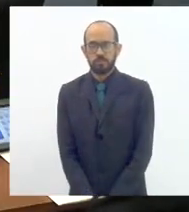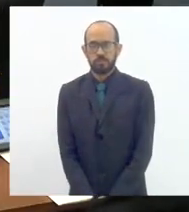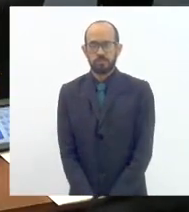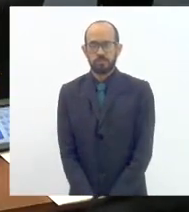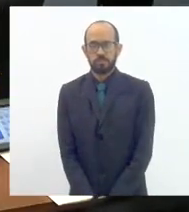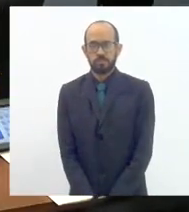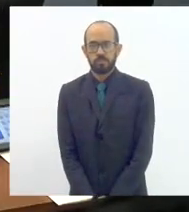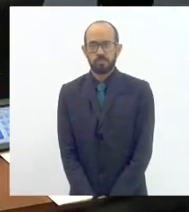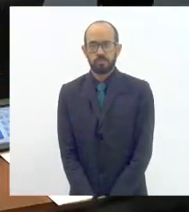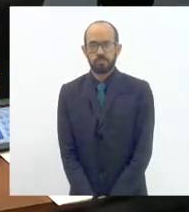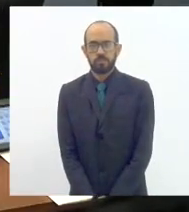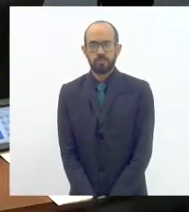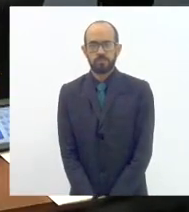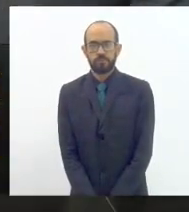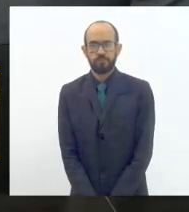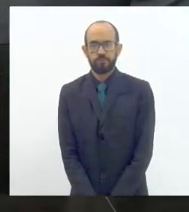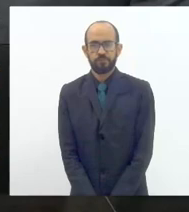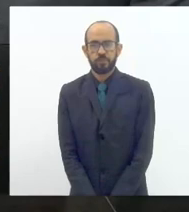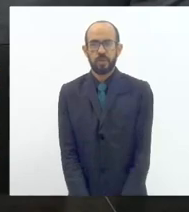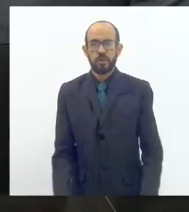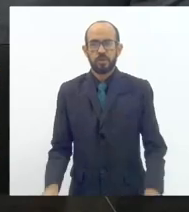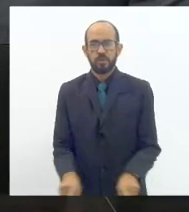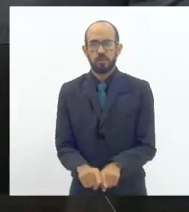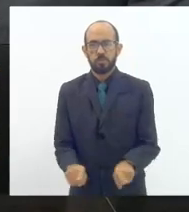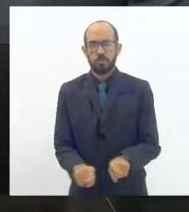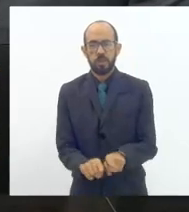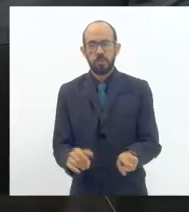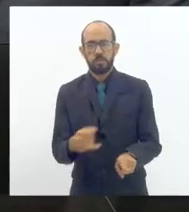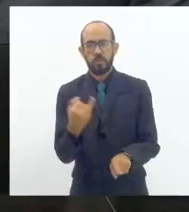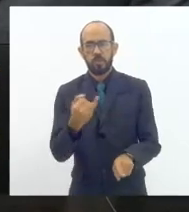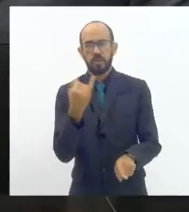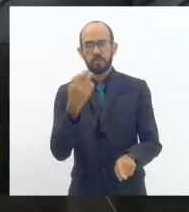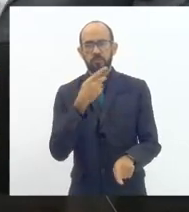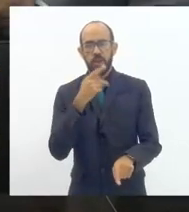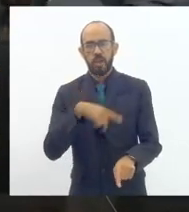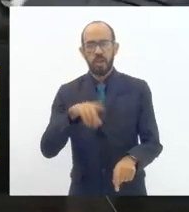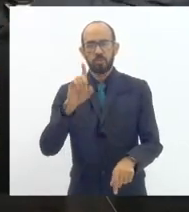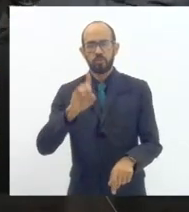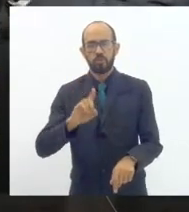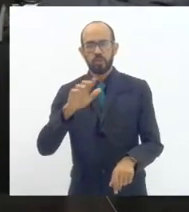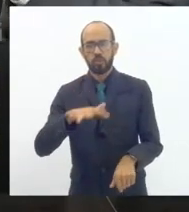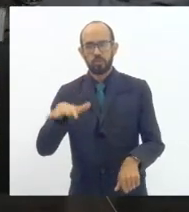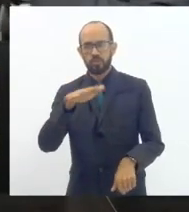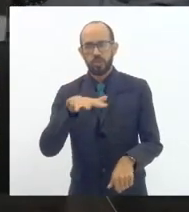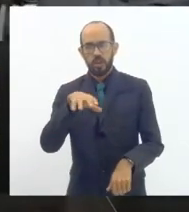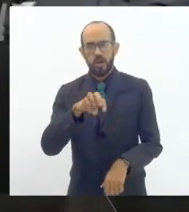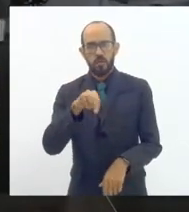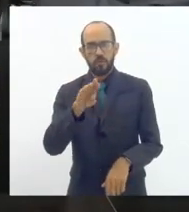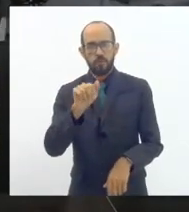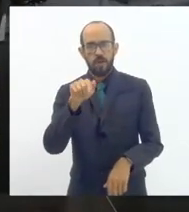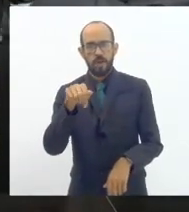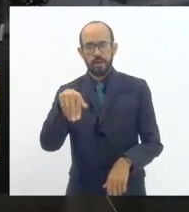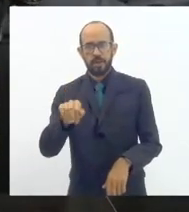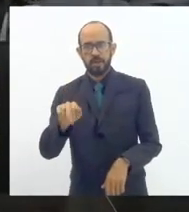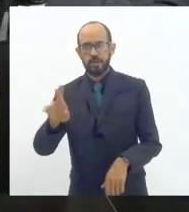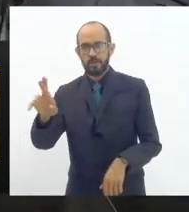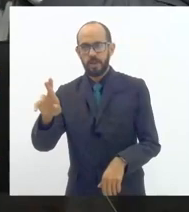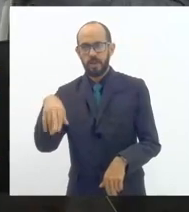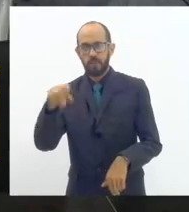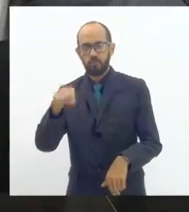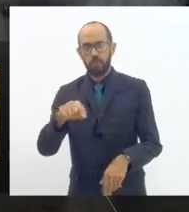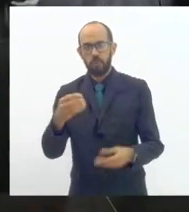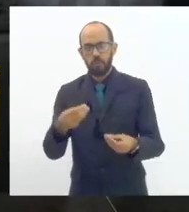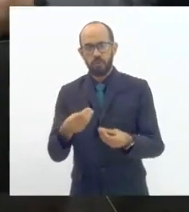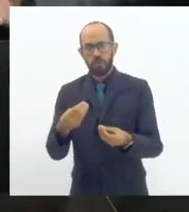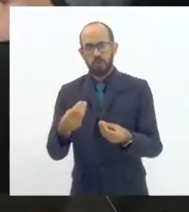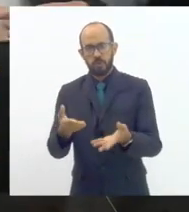Assim, então, só para registrar a presença do nosso querido diretor-geral Wagner Victer, ele que garantiu toda a estrutura do nosso parlamento